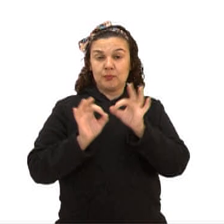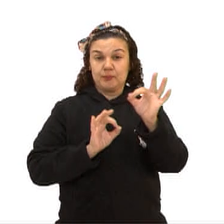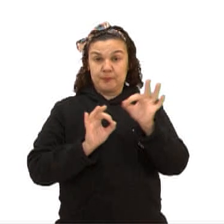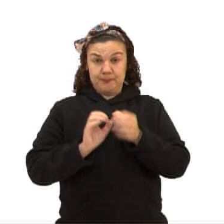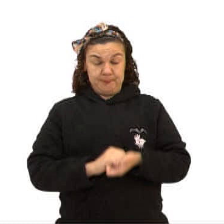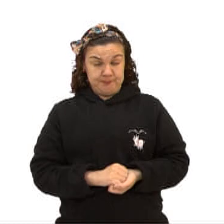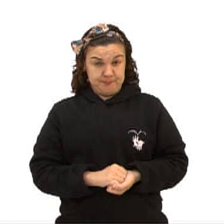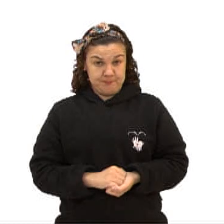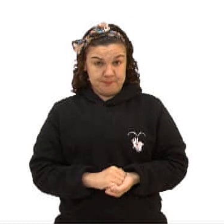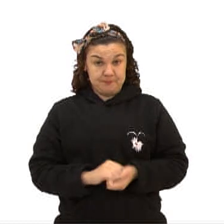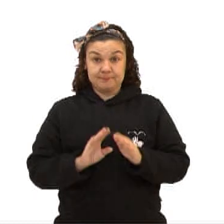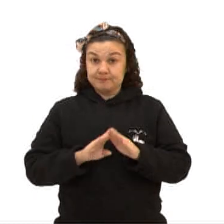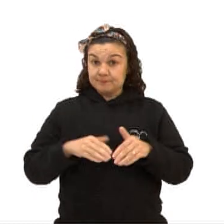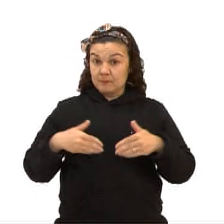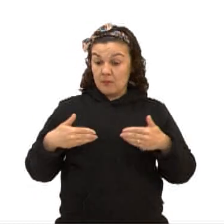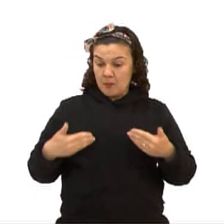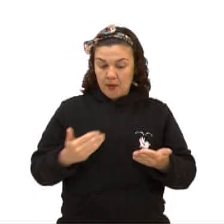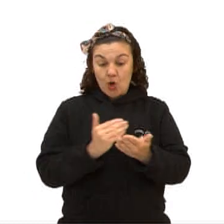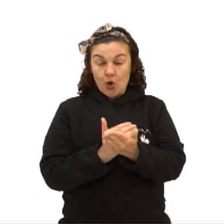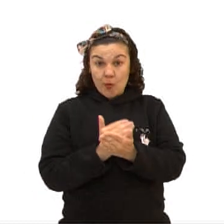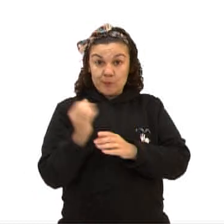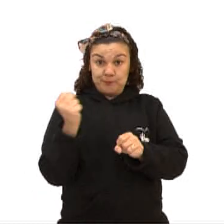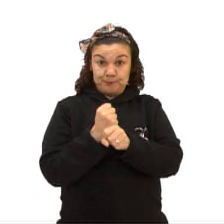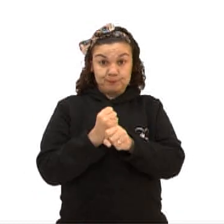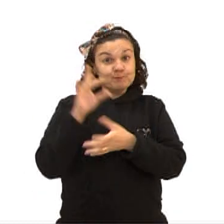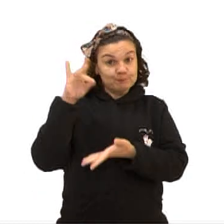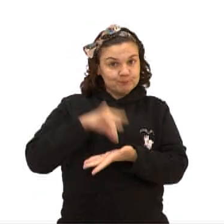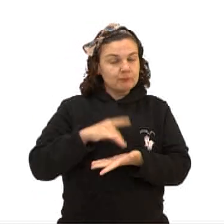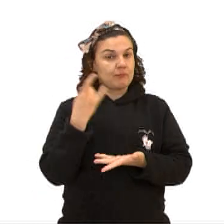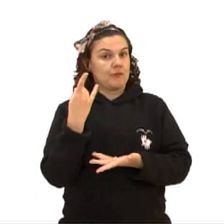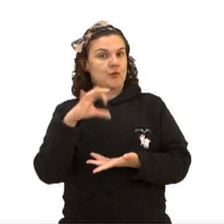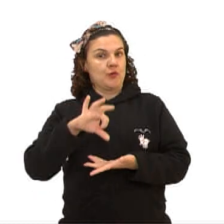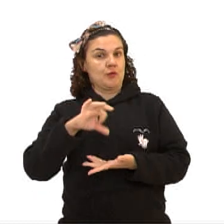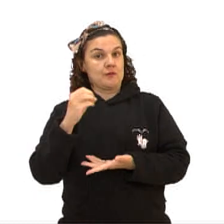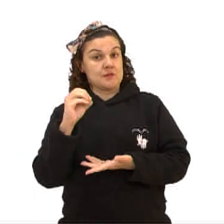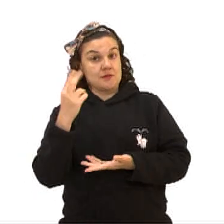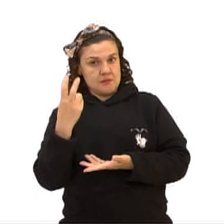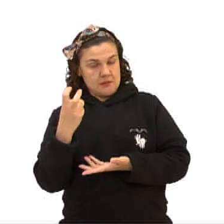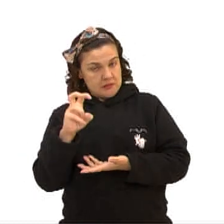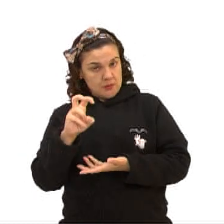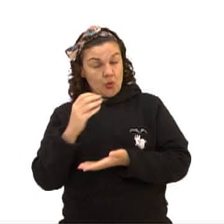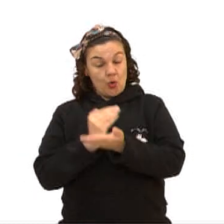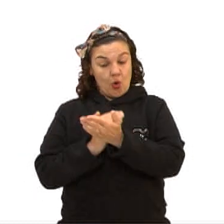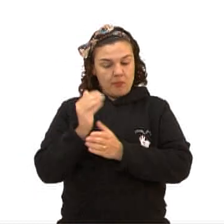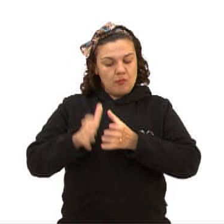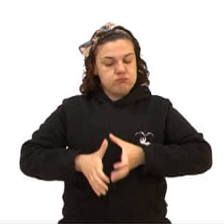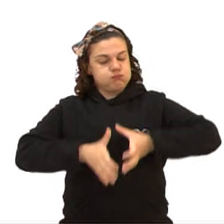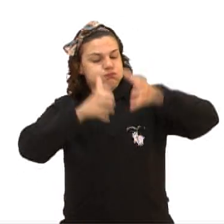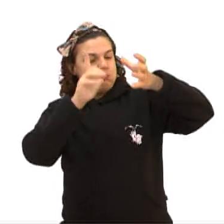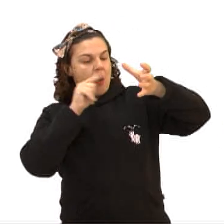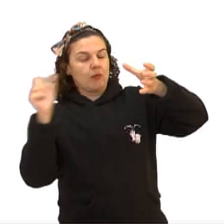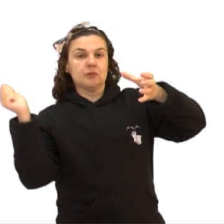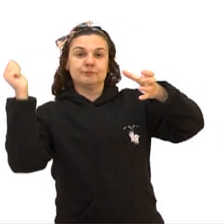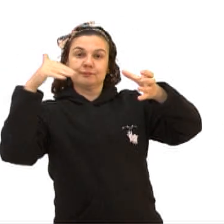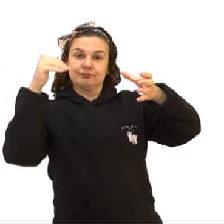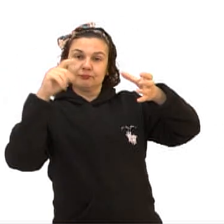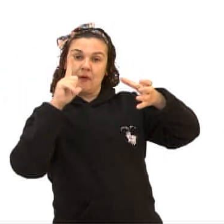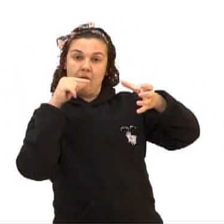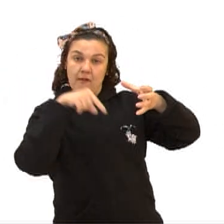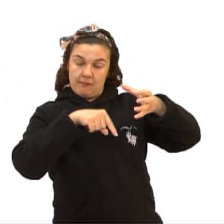acertos, porém só em 1905 teve a construção aí das primeiras caixas d'água, dos primeiros reservatórios